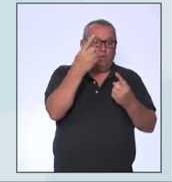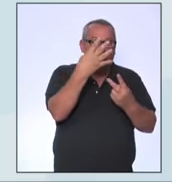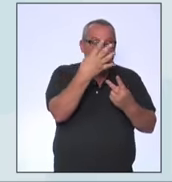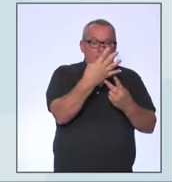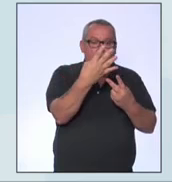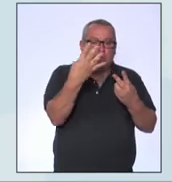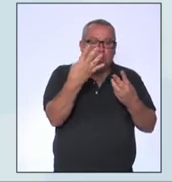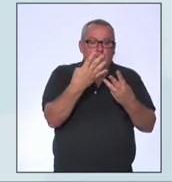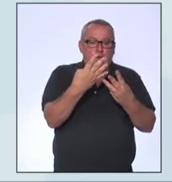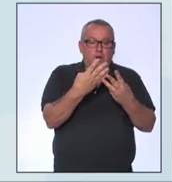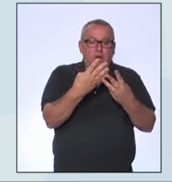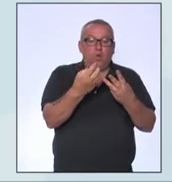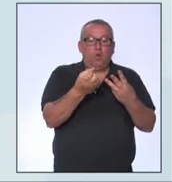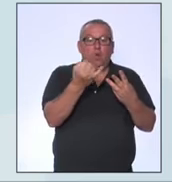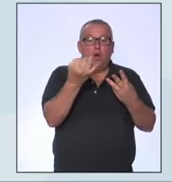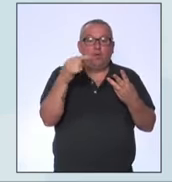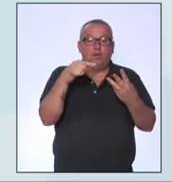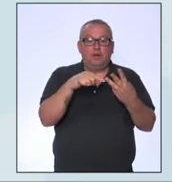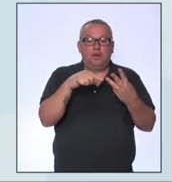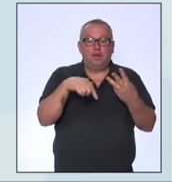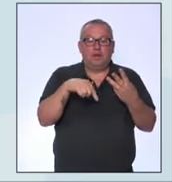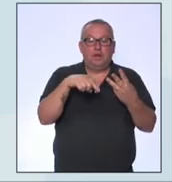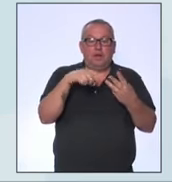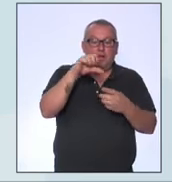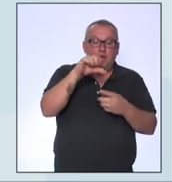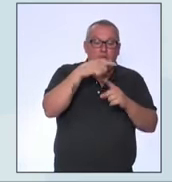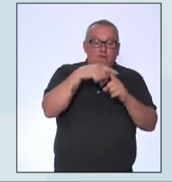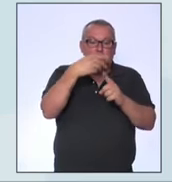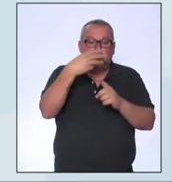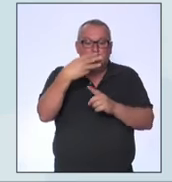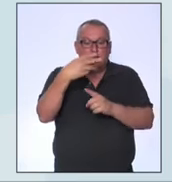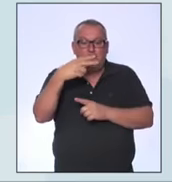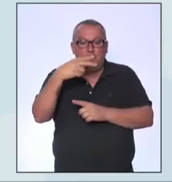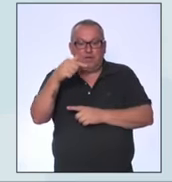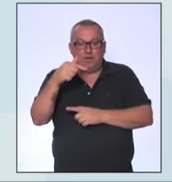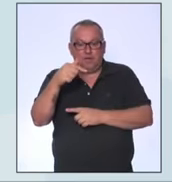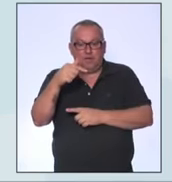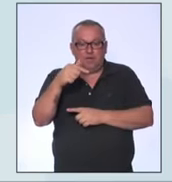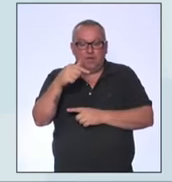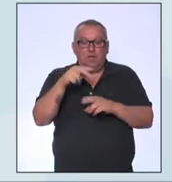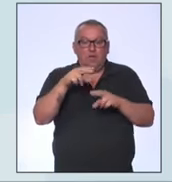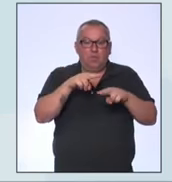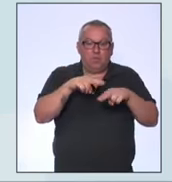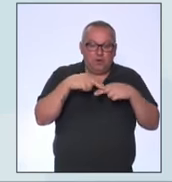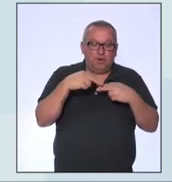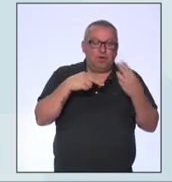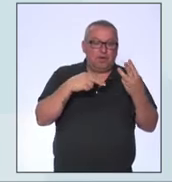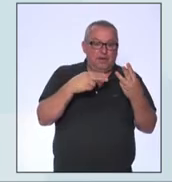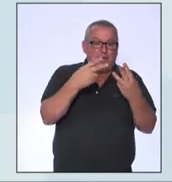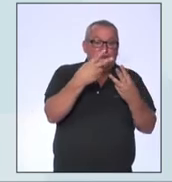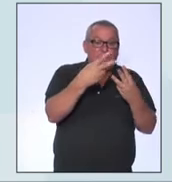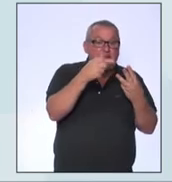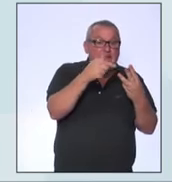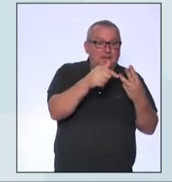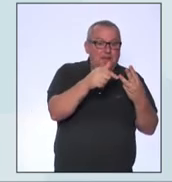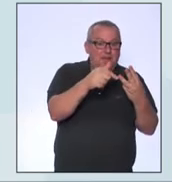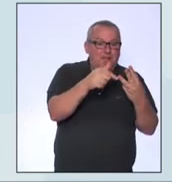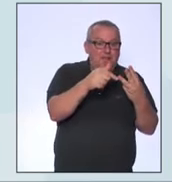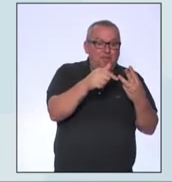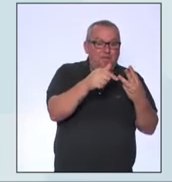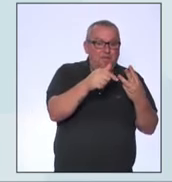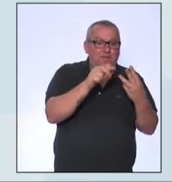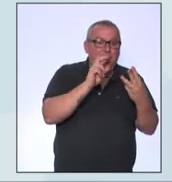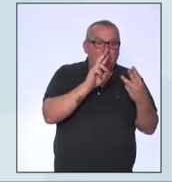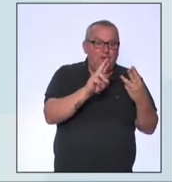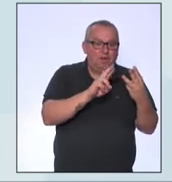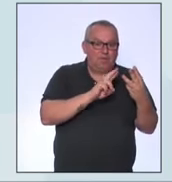3, 9. 9 vezes 3, 27. Bom, por isso que a figura 3 tem 27. Olha só a